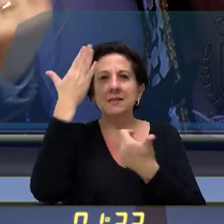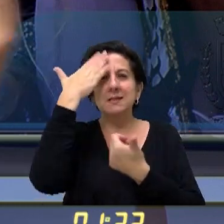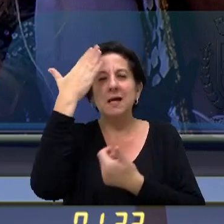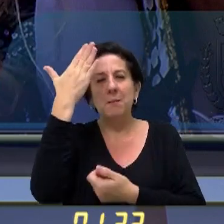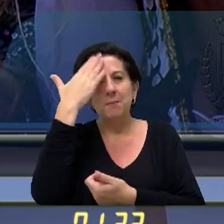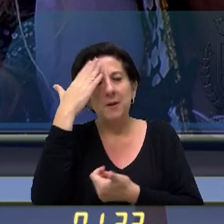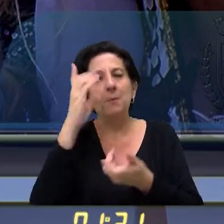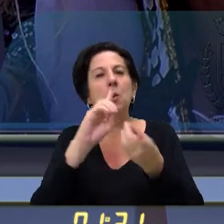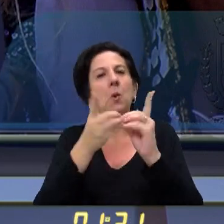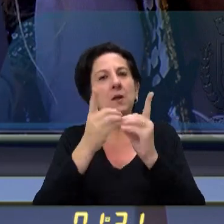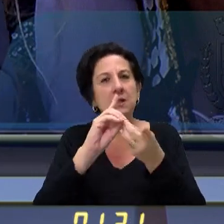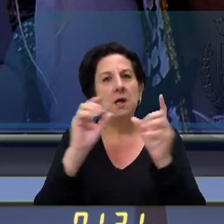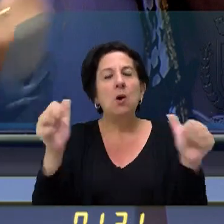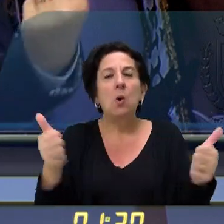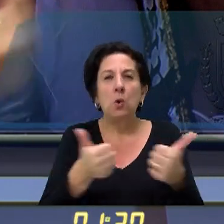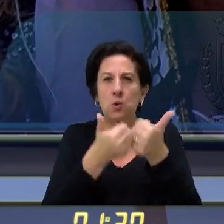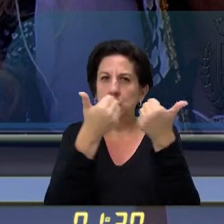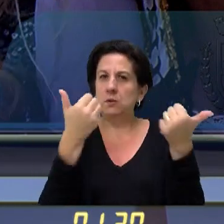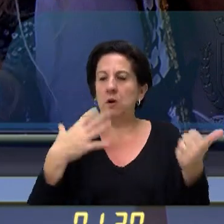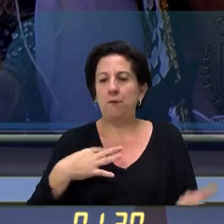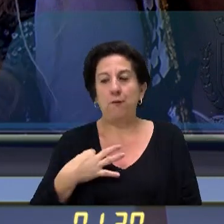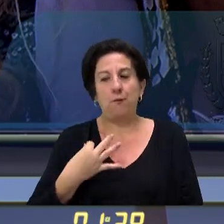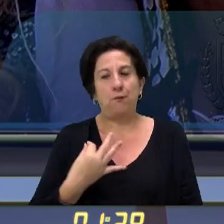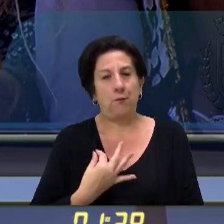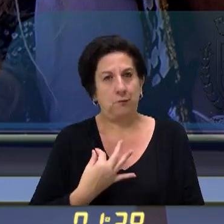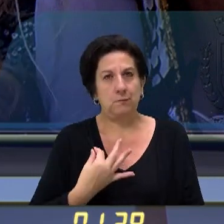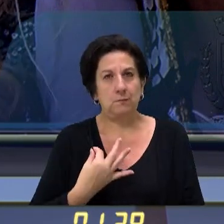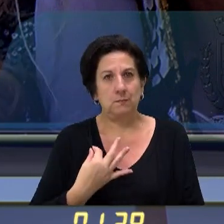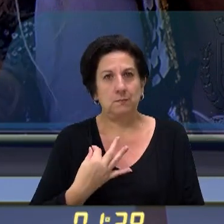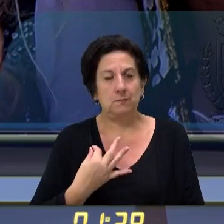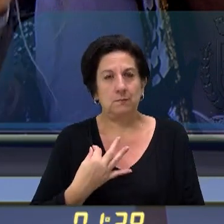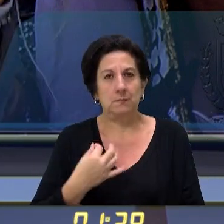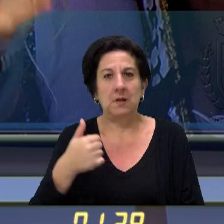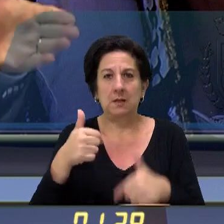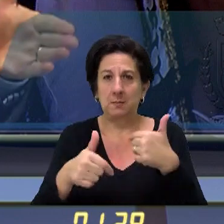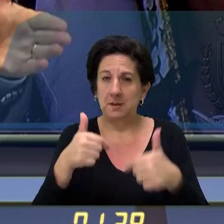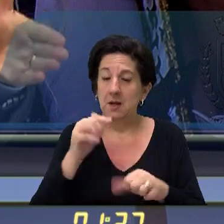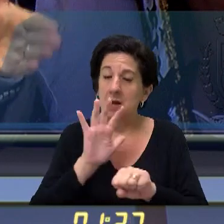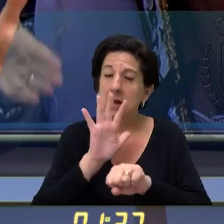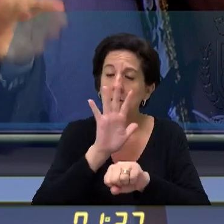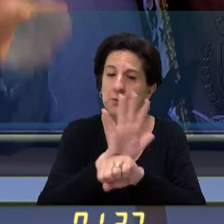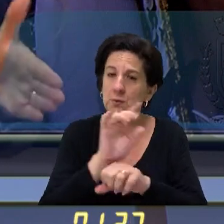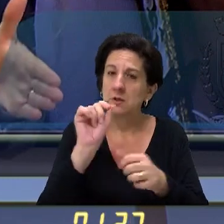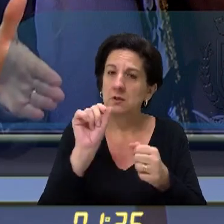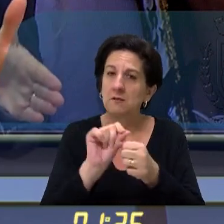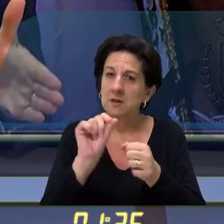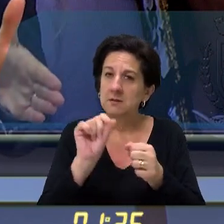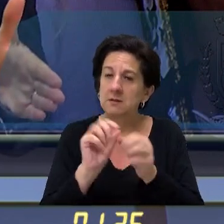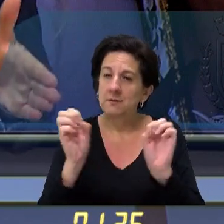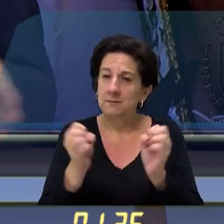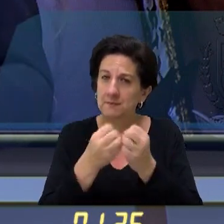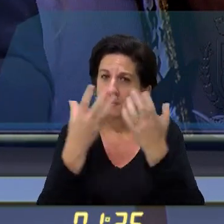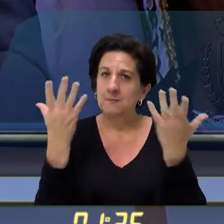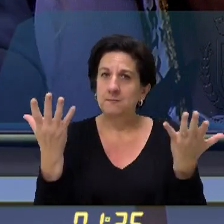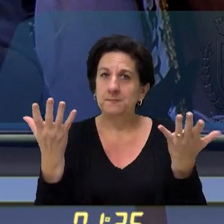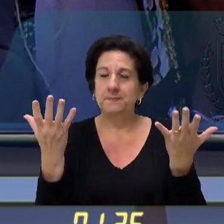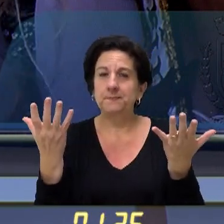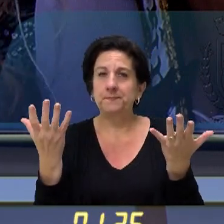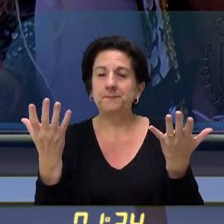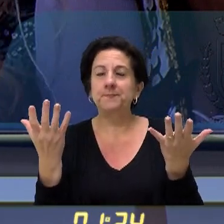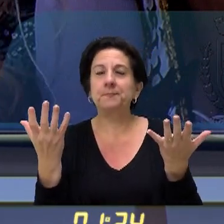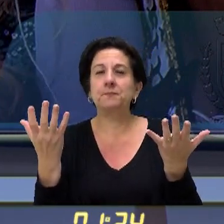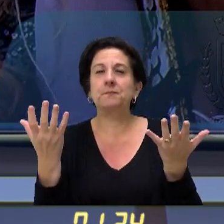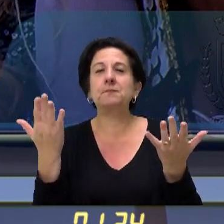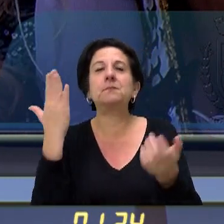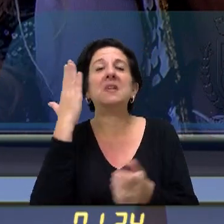que a coordenação da Oktober são voluntários que se colocam à disposição, que ajudam a fazer a festa. E